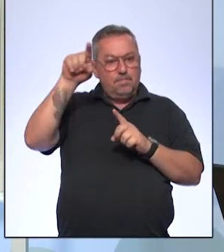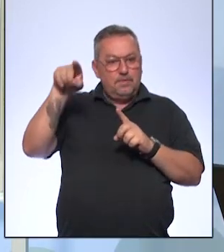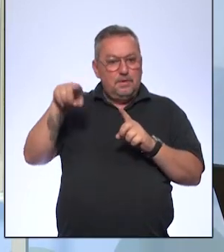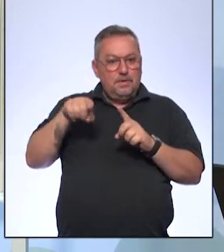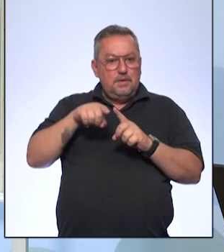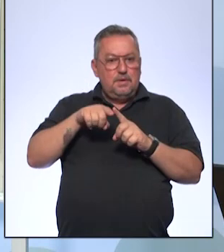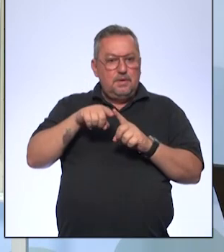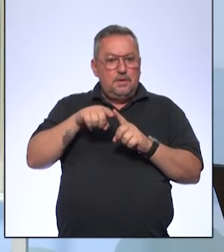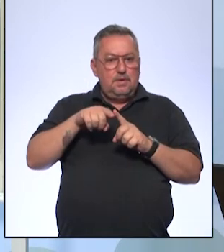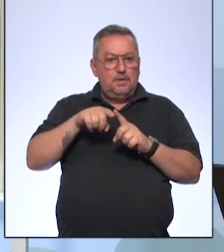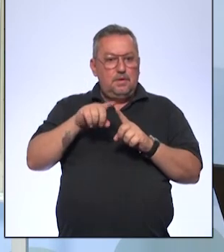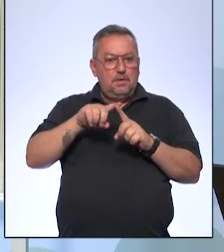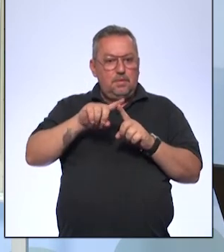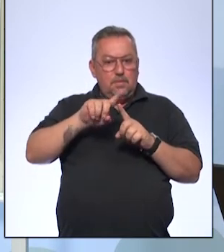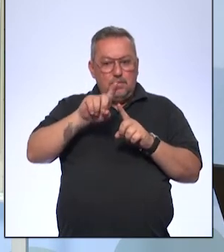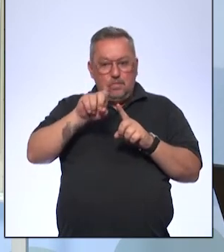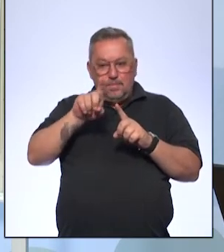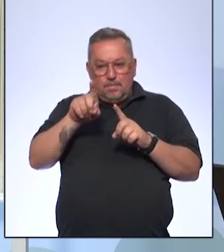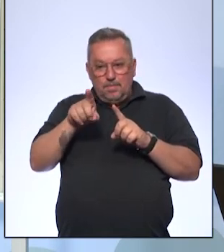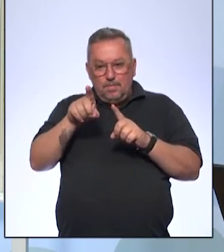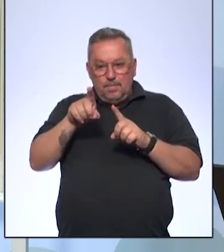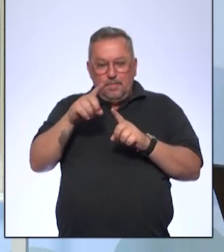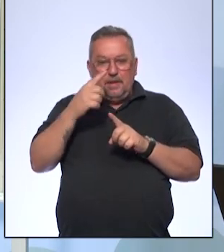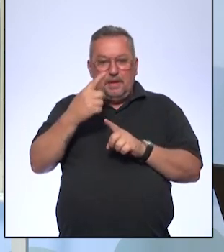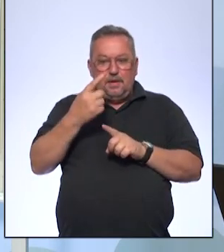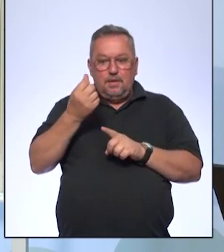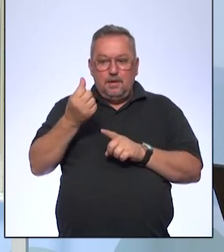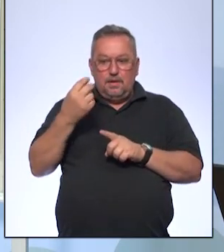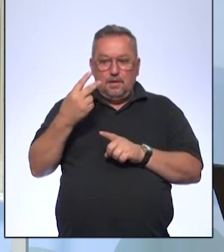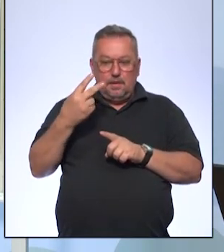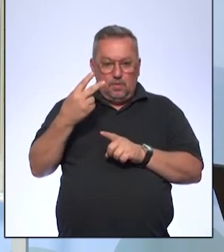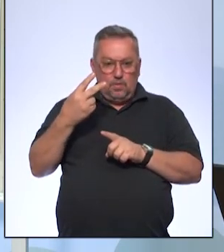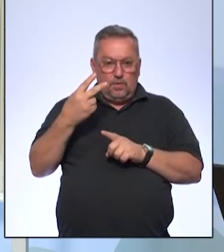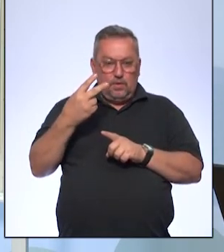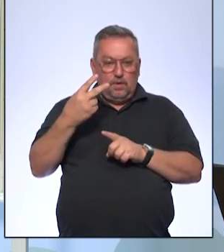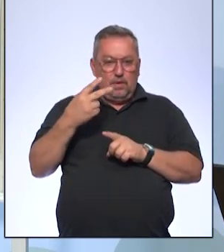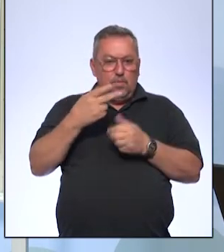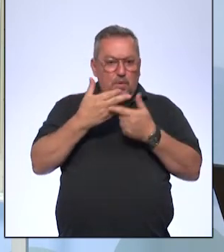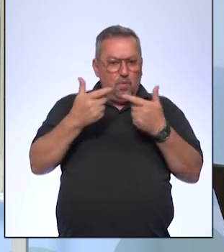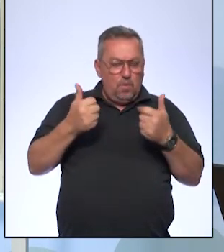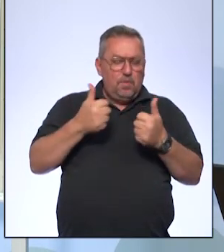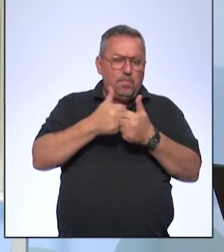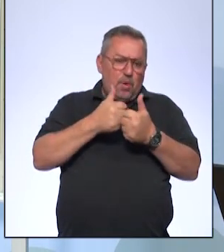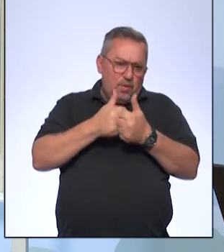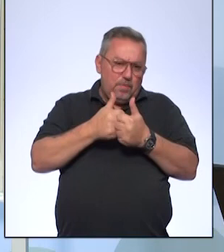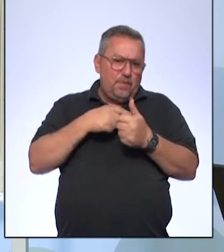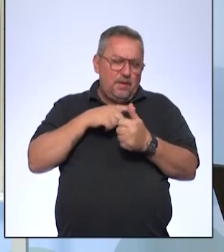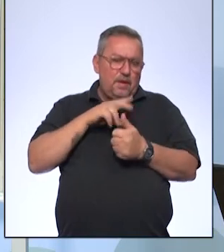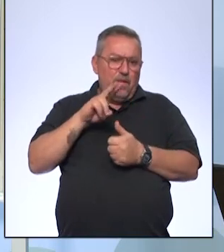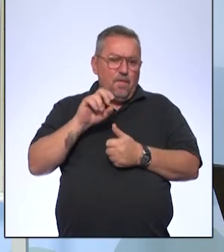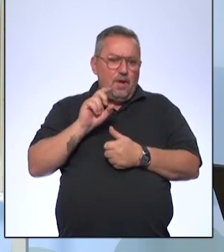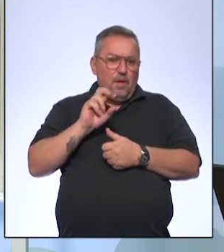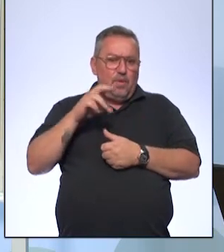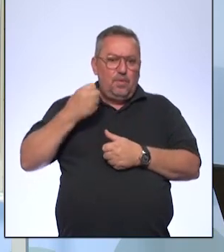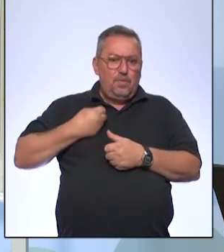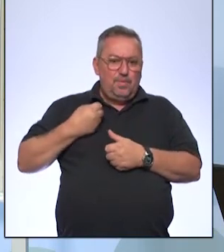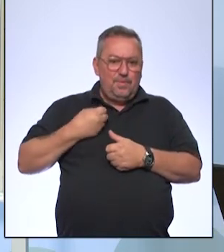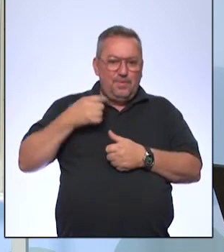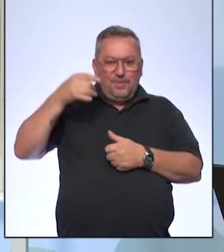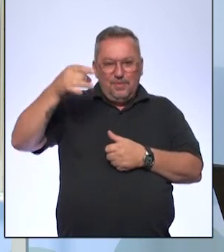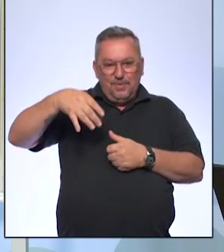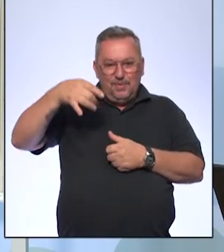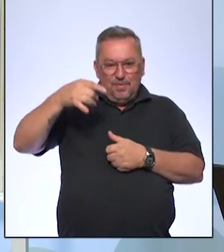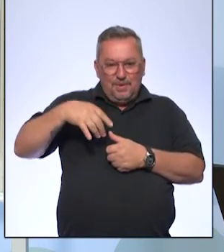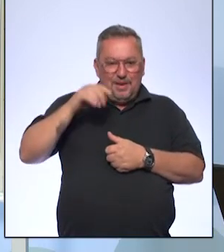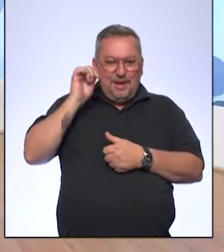pegar a circunferência, vai medir 162 graus, né? Algo aproximado, e você vai ter o valor. E o que sobrar são